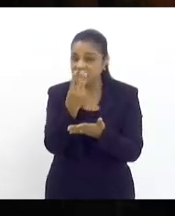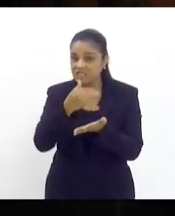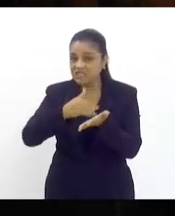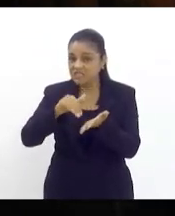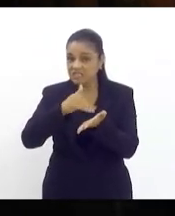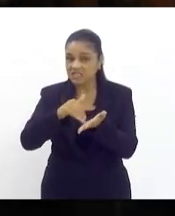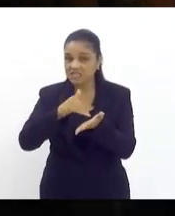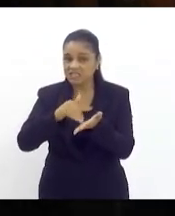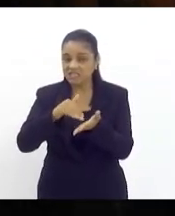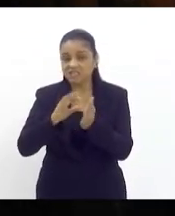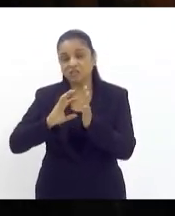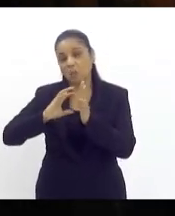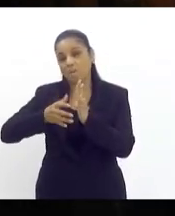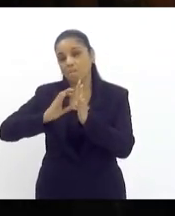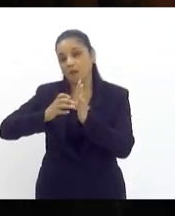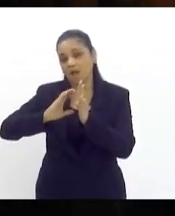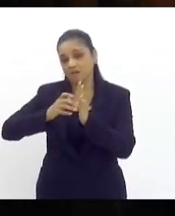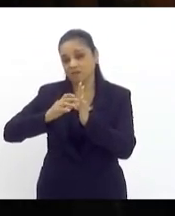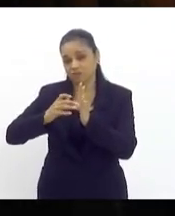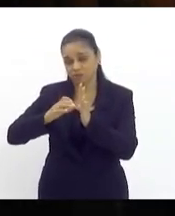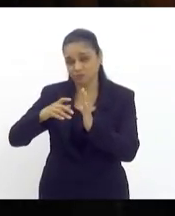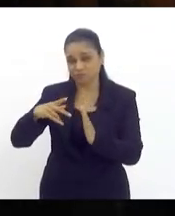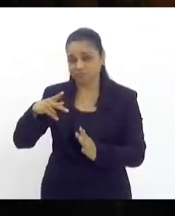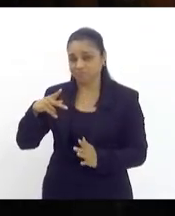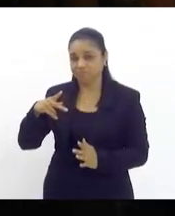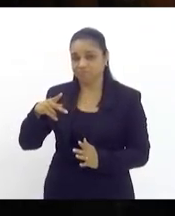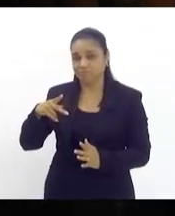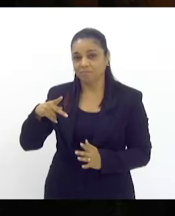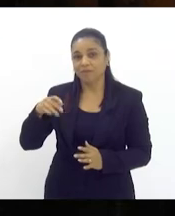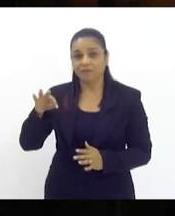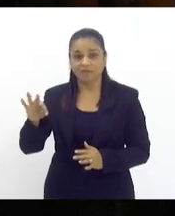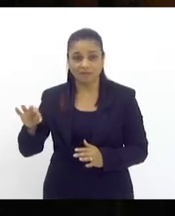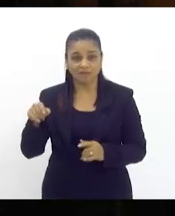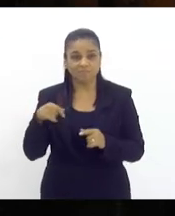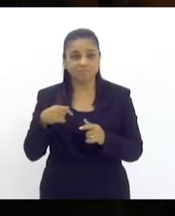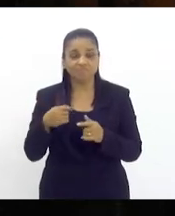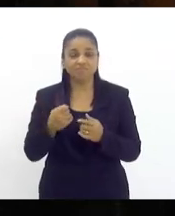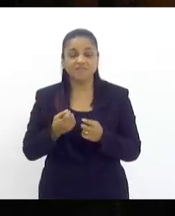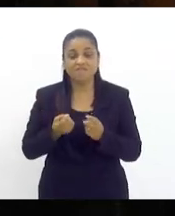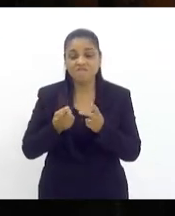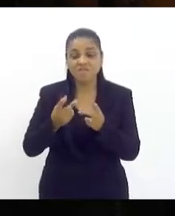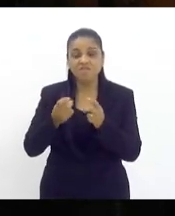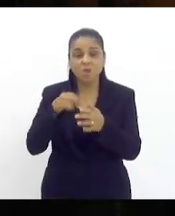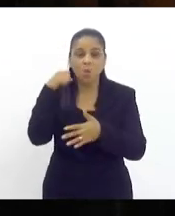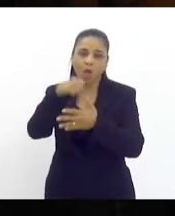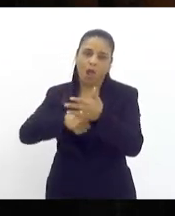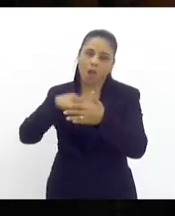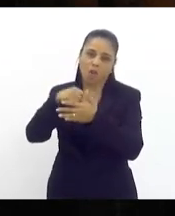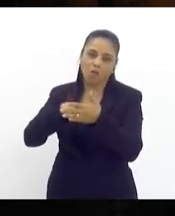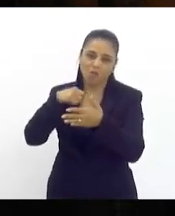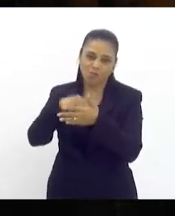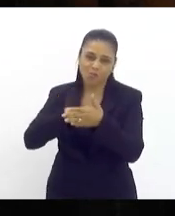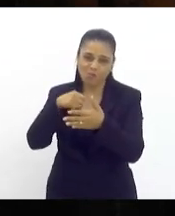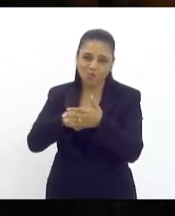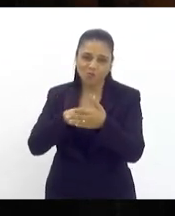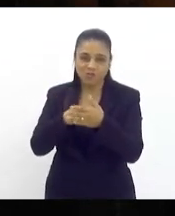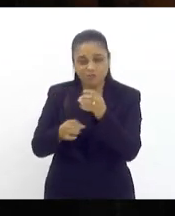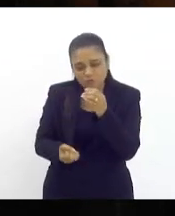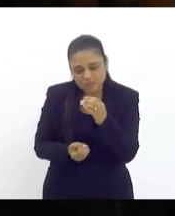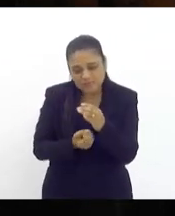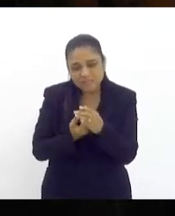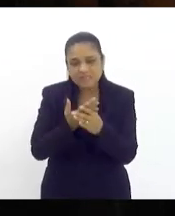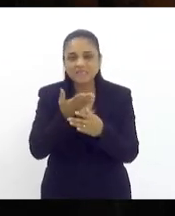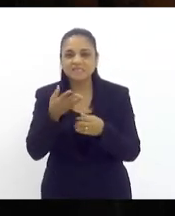partido da boquinha que vendeu a sua luta secular a sua gêneros as suas Essência